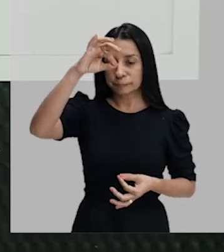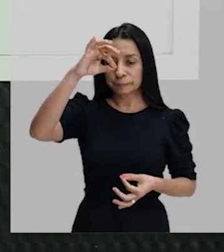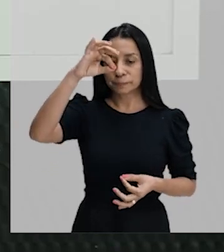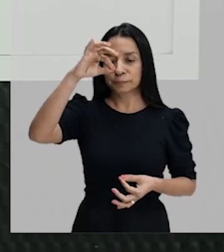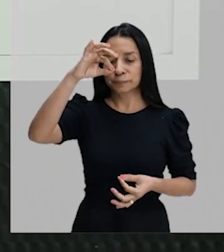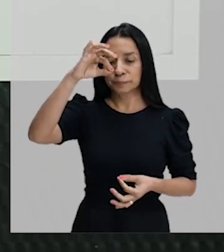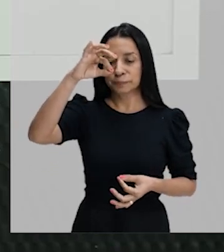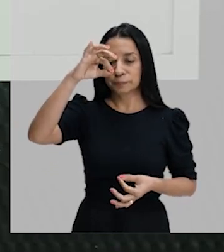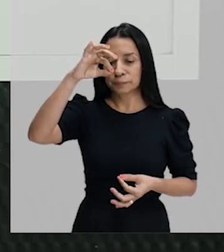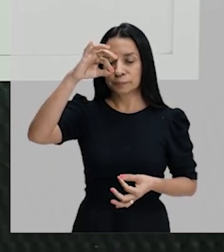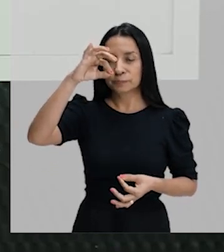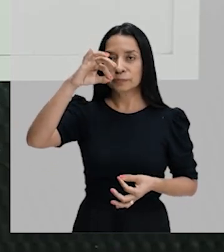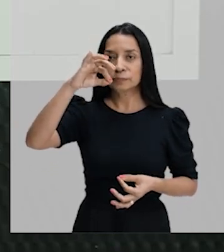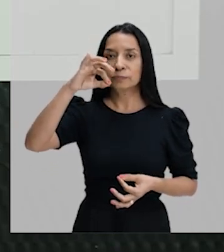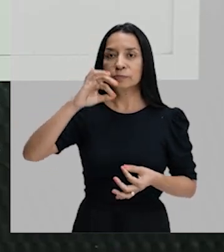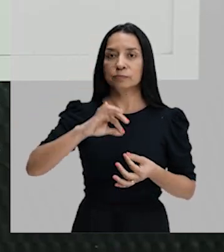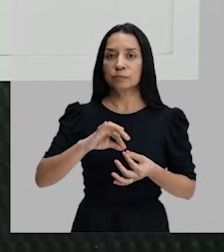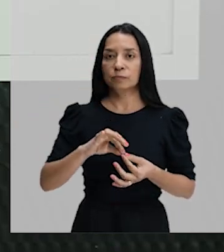vertical